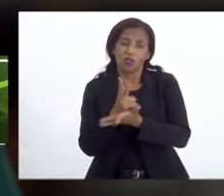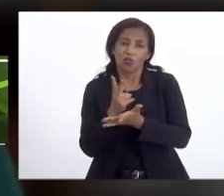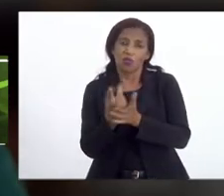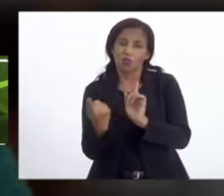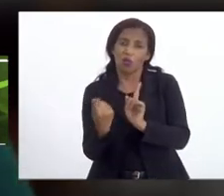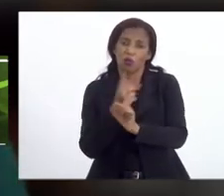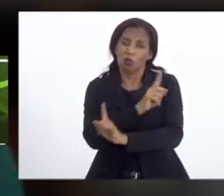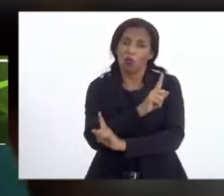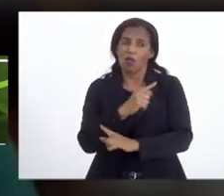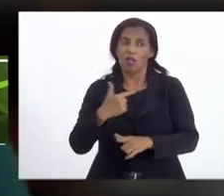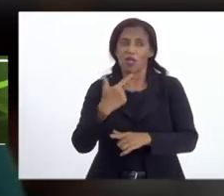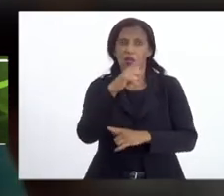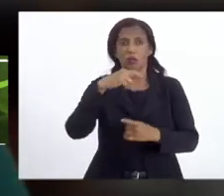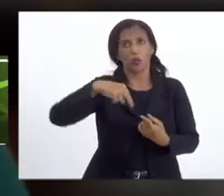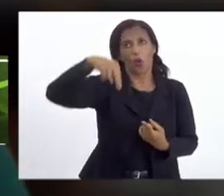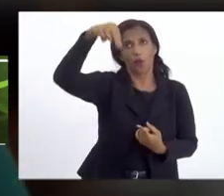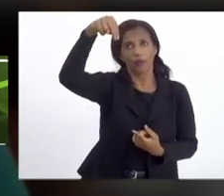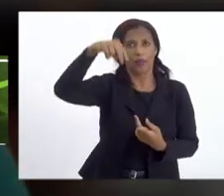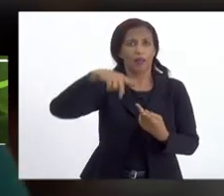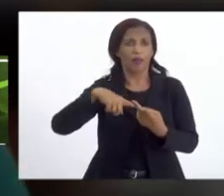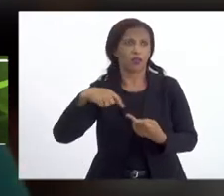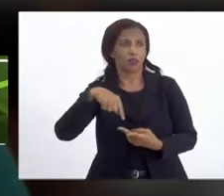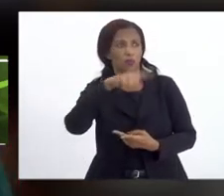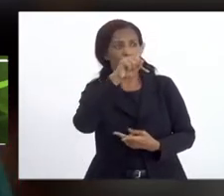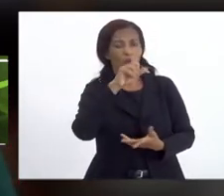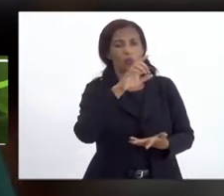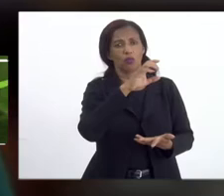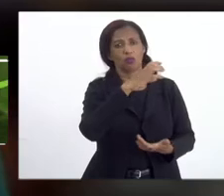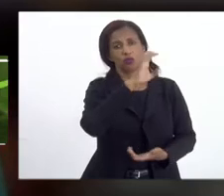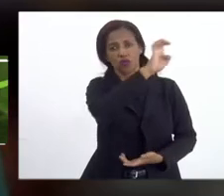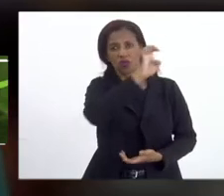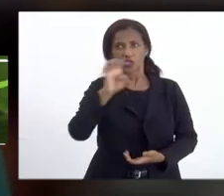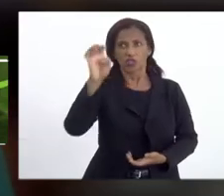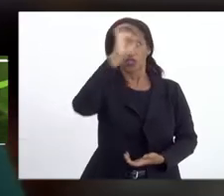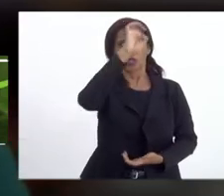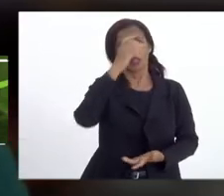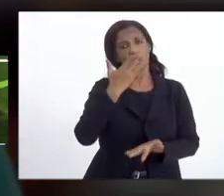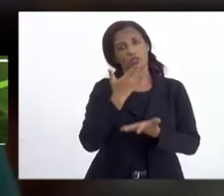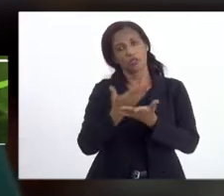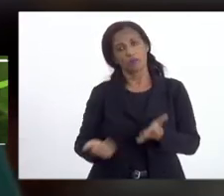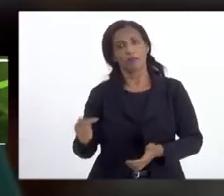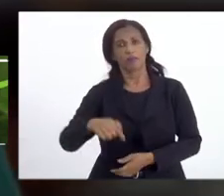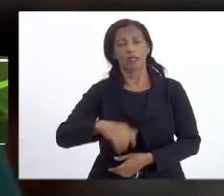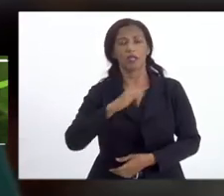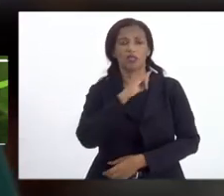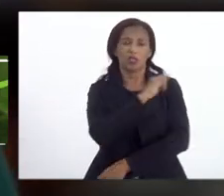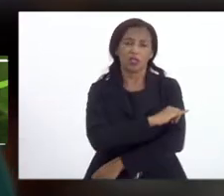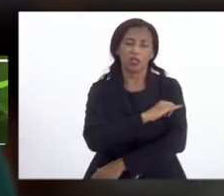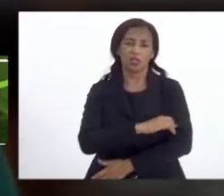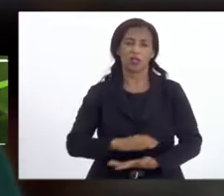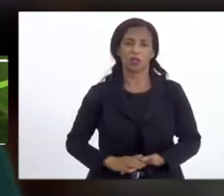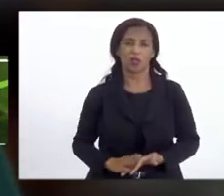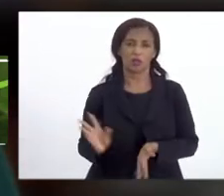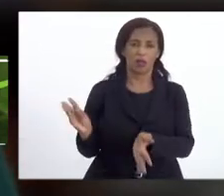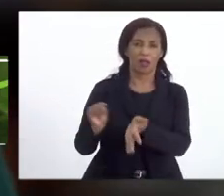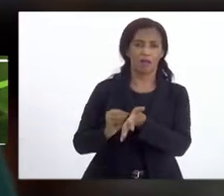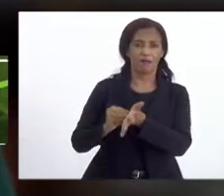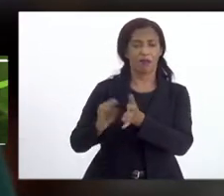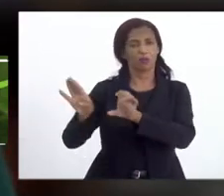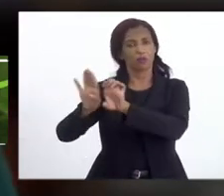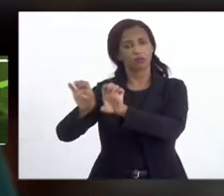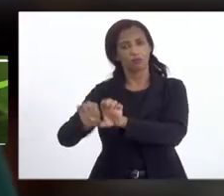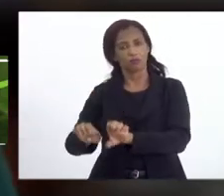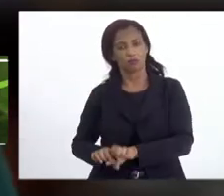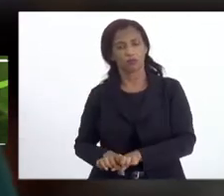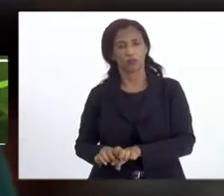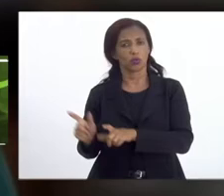rotas indo para Nordeste, indo para outros estados, e a gente perde possibilidade em função da ausência de infraestrutura